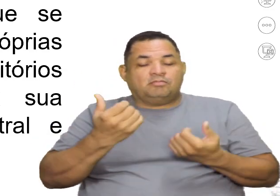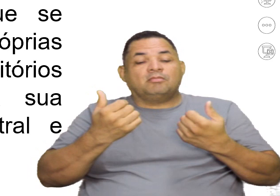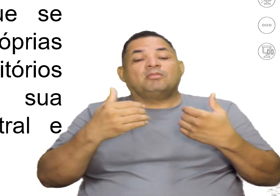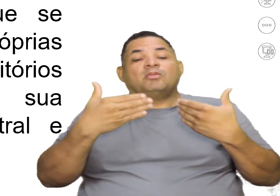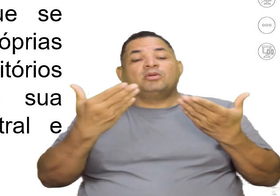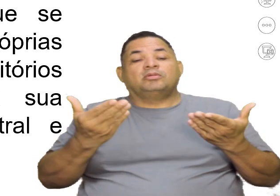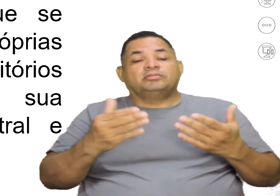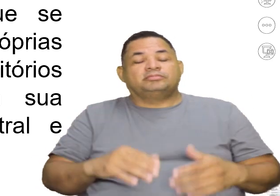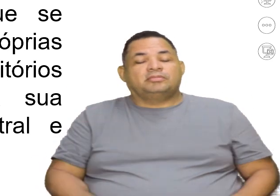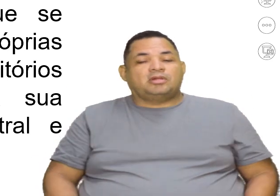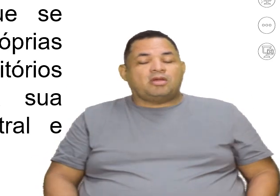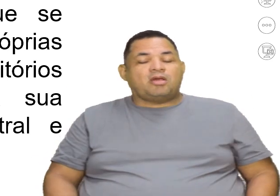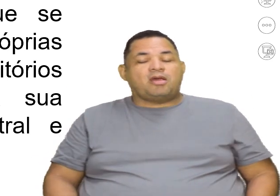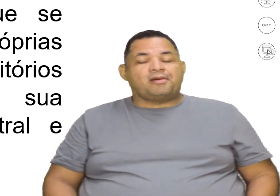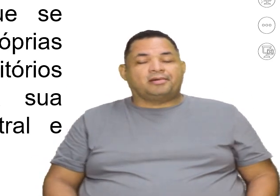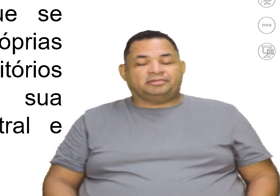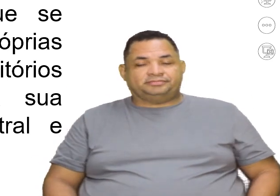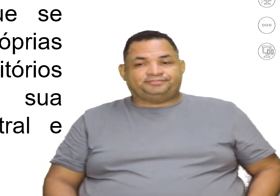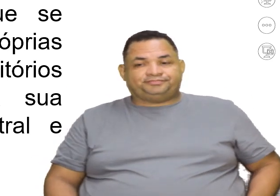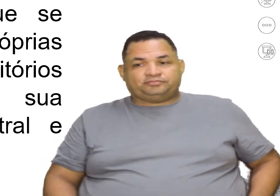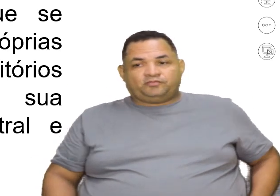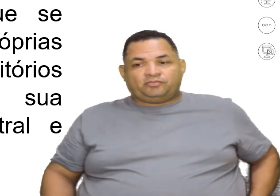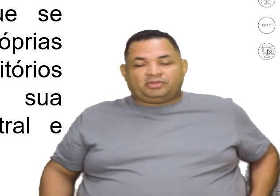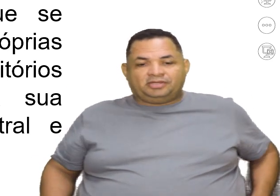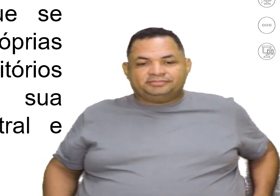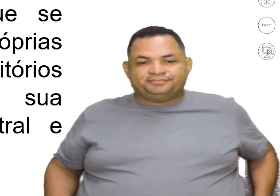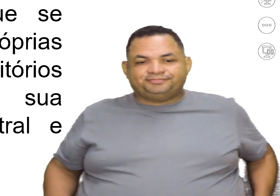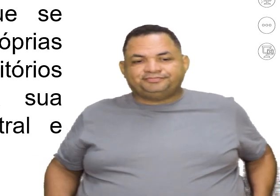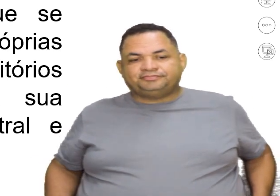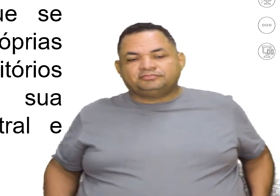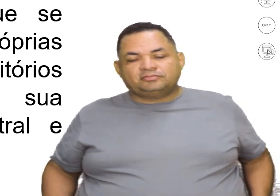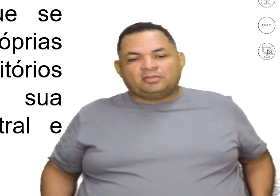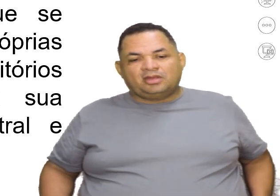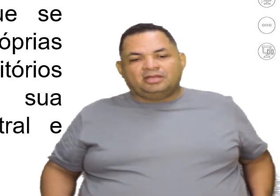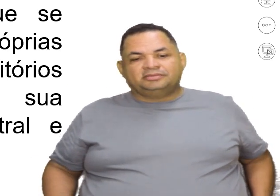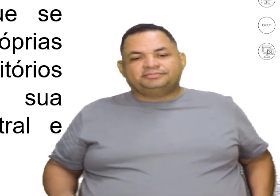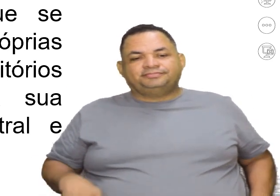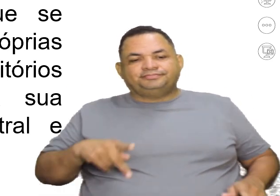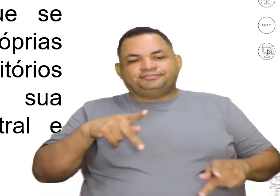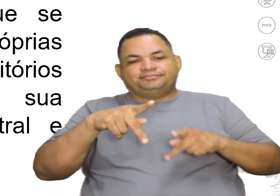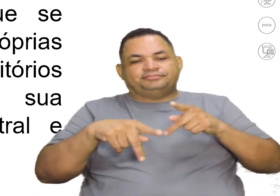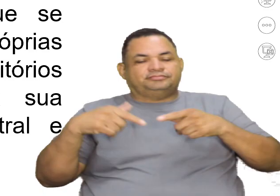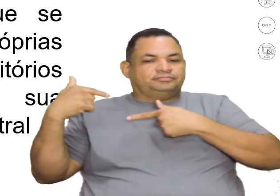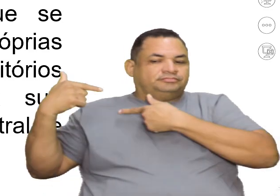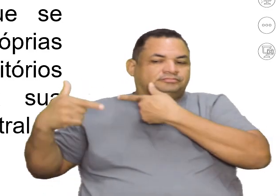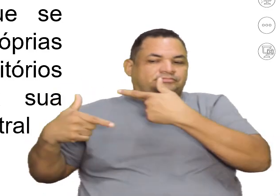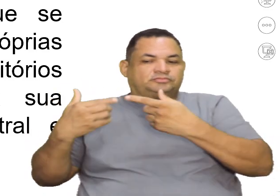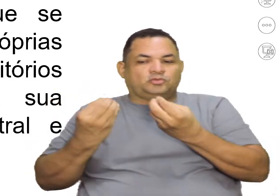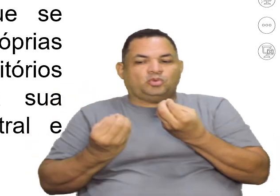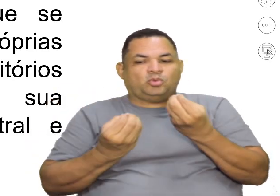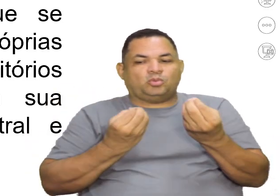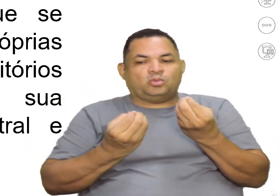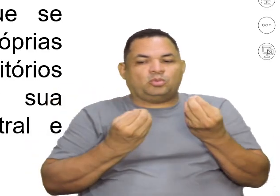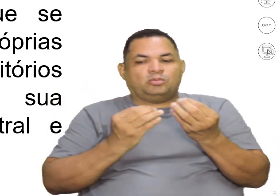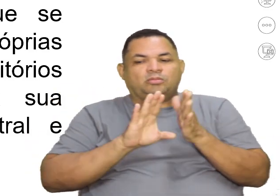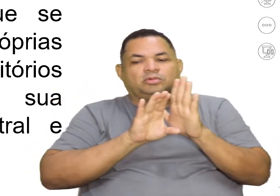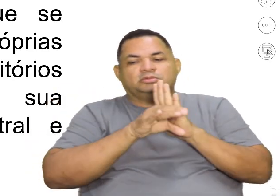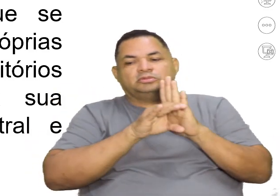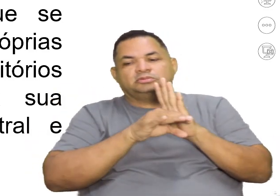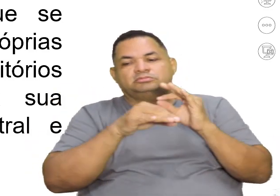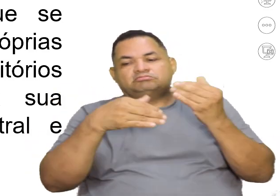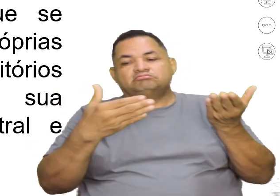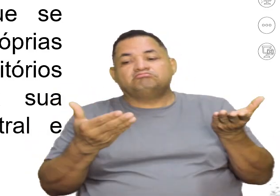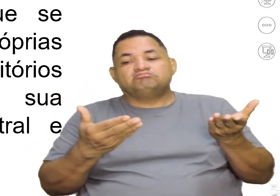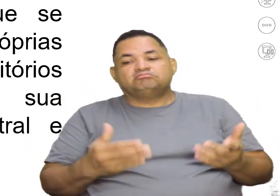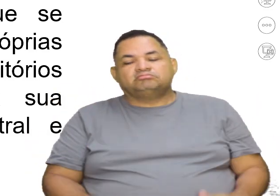por. Quem são? Então, a pergunta é: esses povos tradicionais, como que eu posso definir o